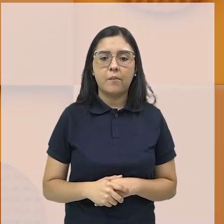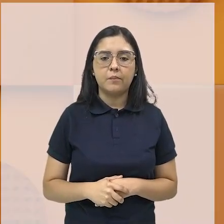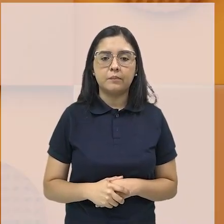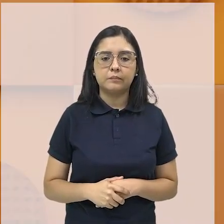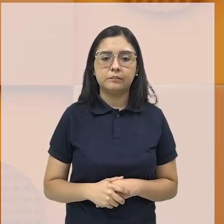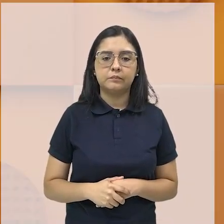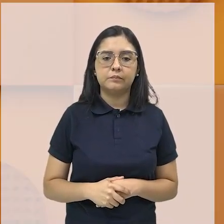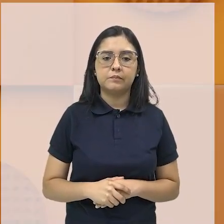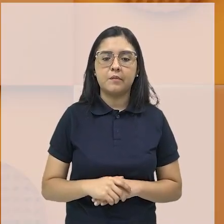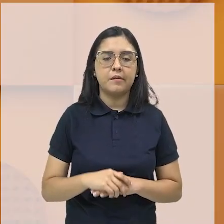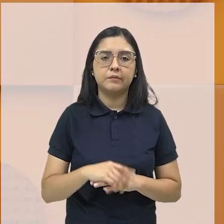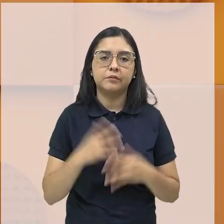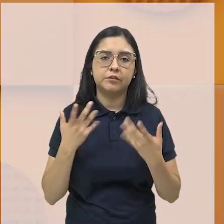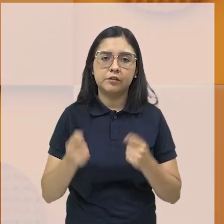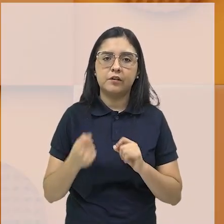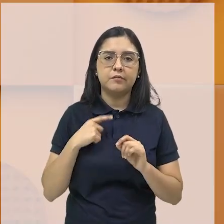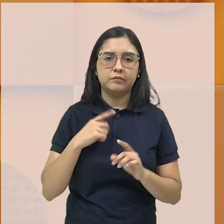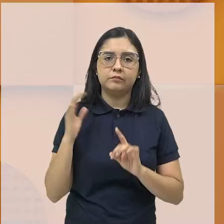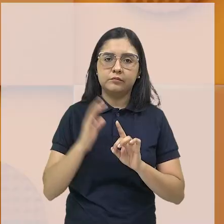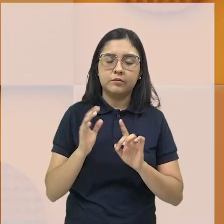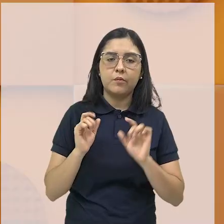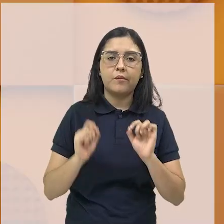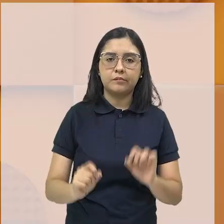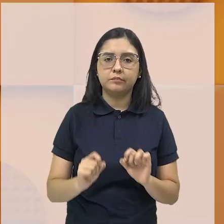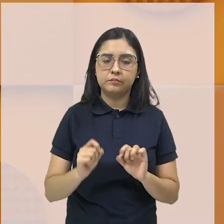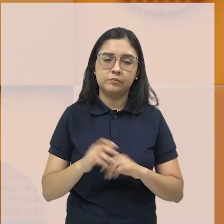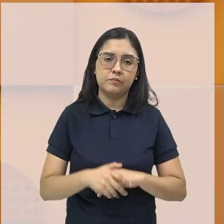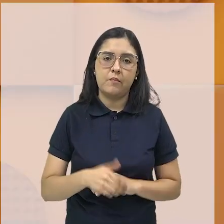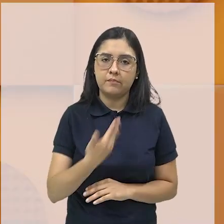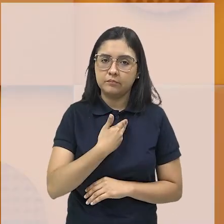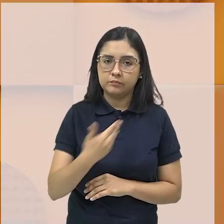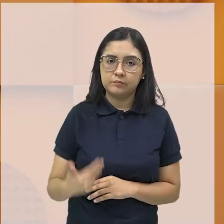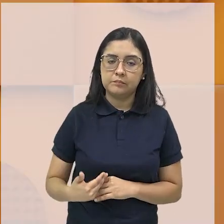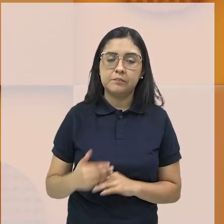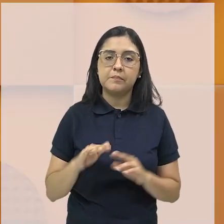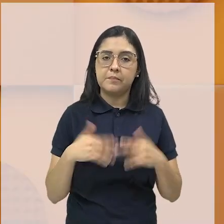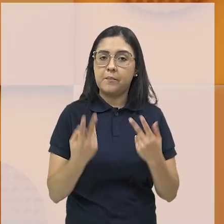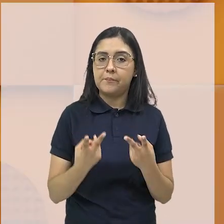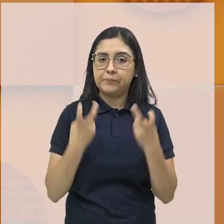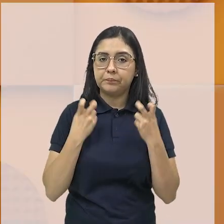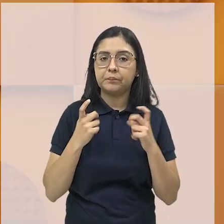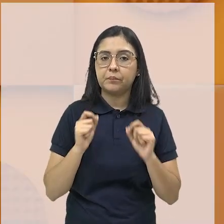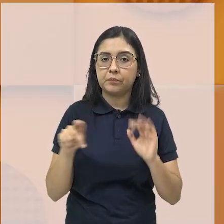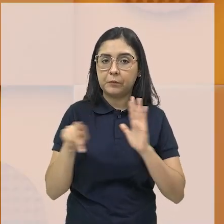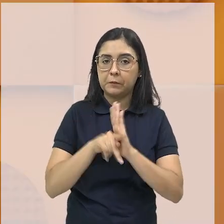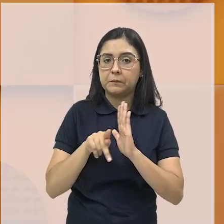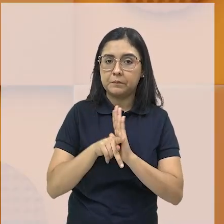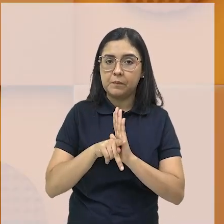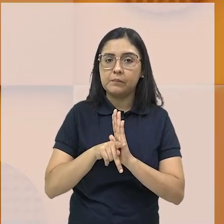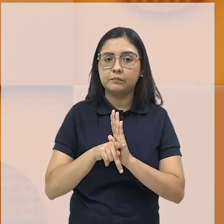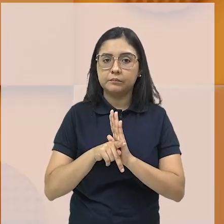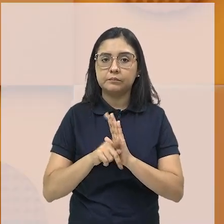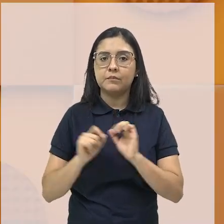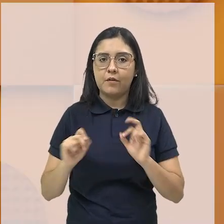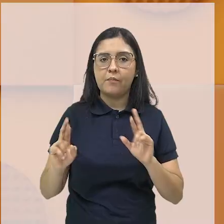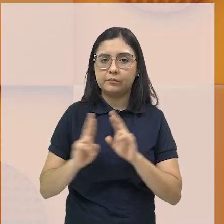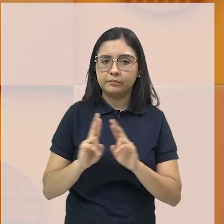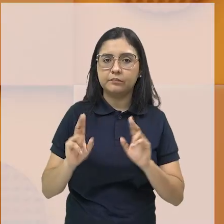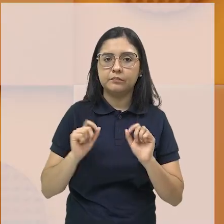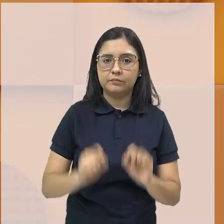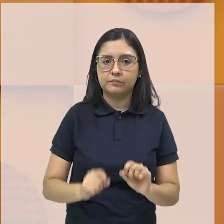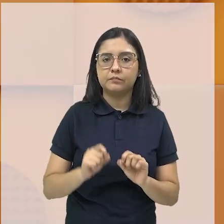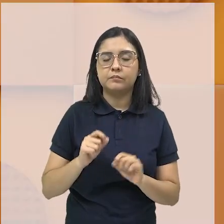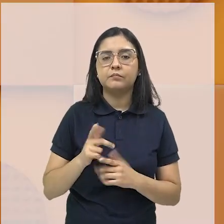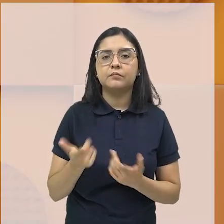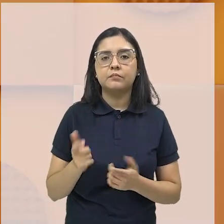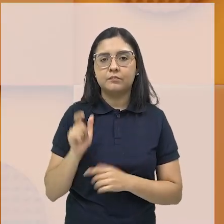intervenção mínima do Estado, né? Ele era a favor de um Estado mínimo. Então, você já percebe aí que o próprio, a quem é associado o termo